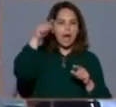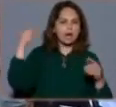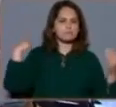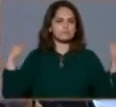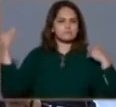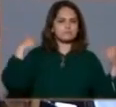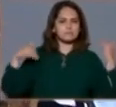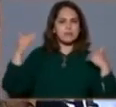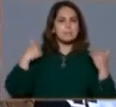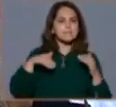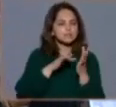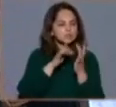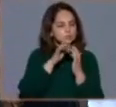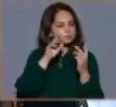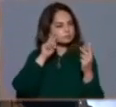encontro.